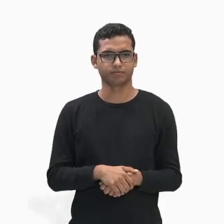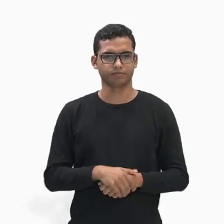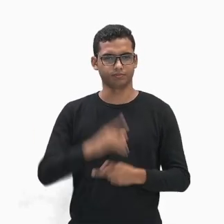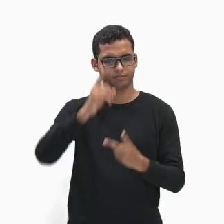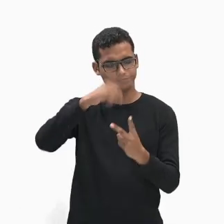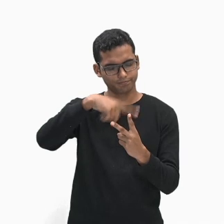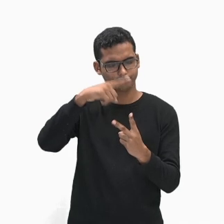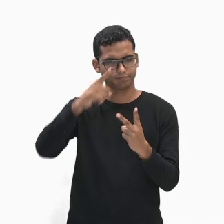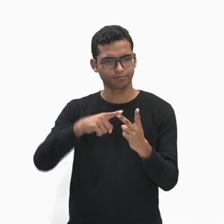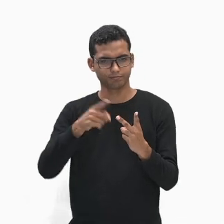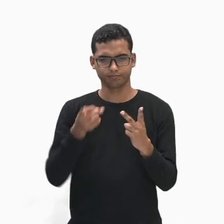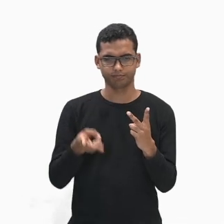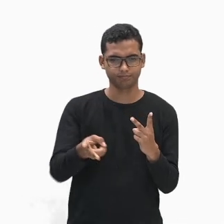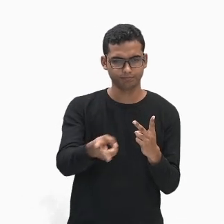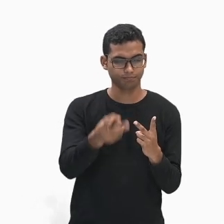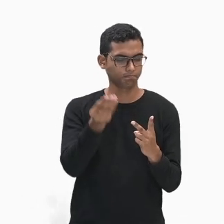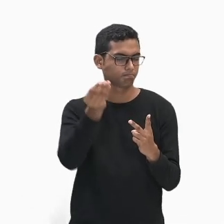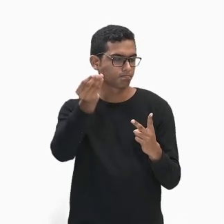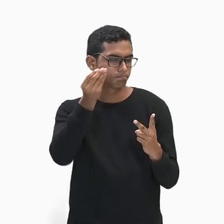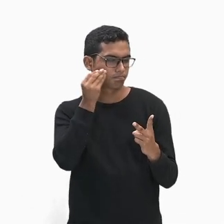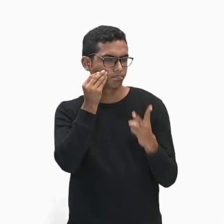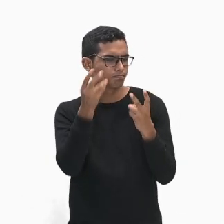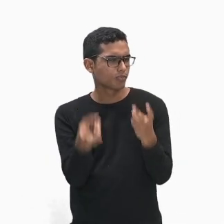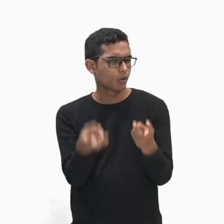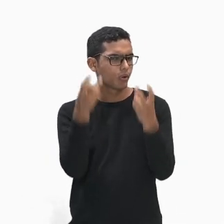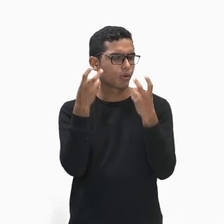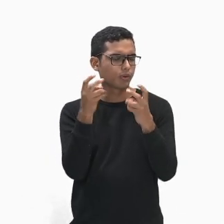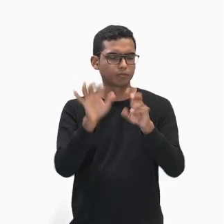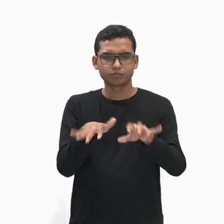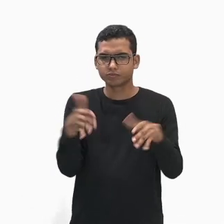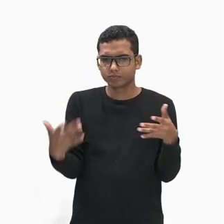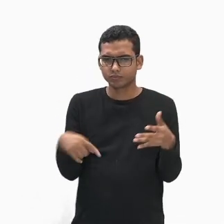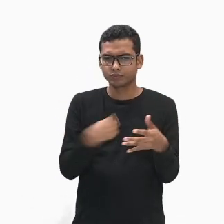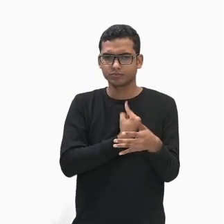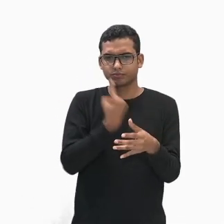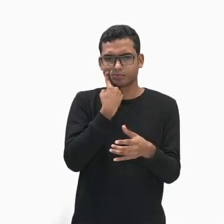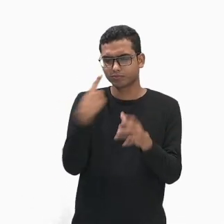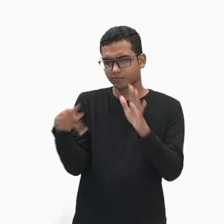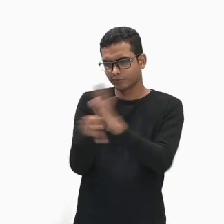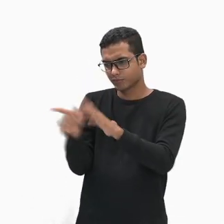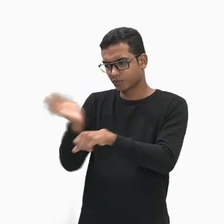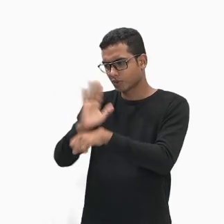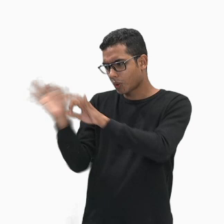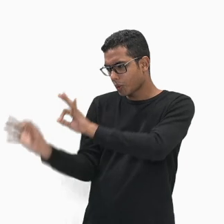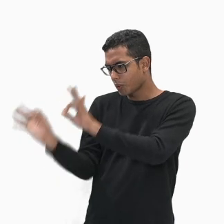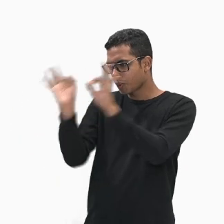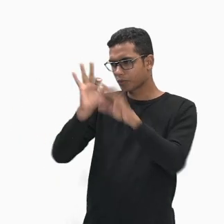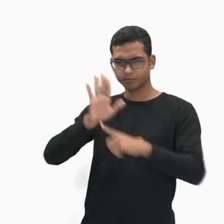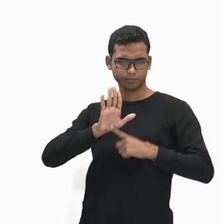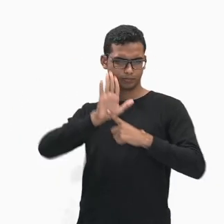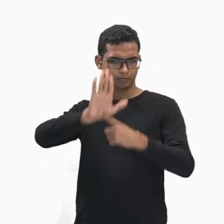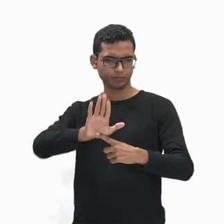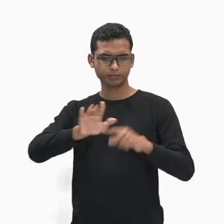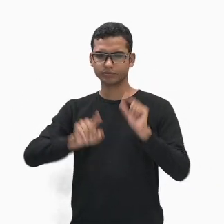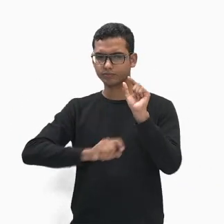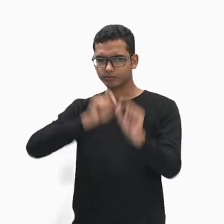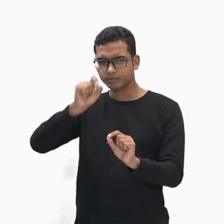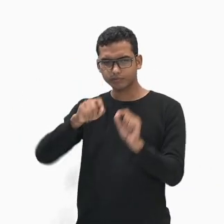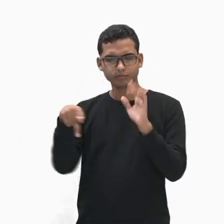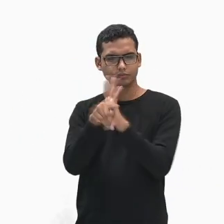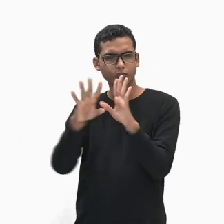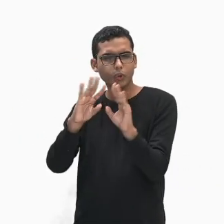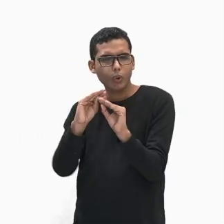eletrodinâmica. Você vai observar, quando nós assistimos o vídeo, apareceu lá uma